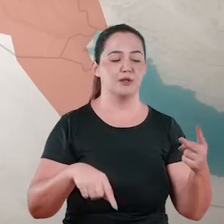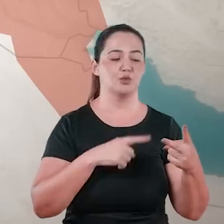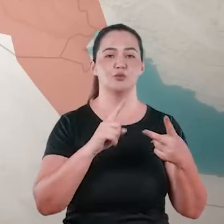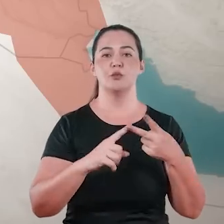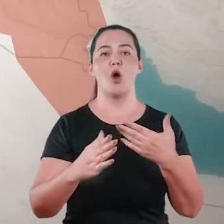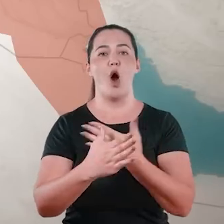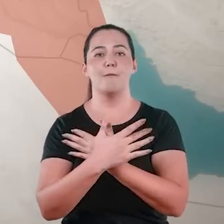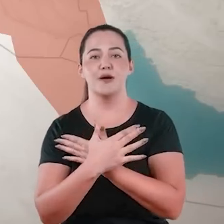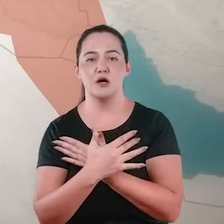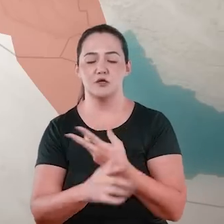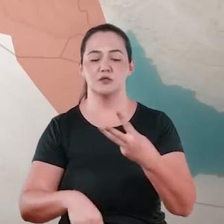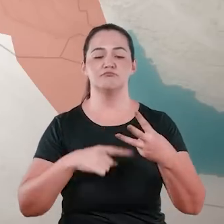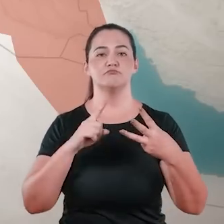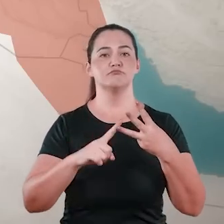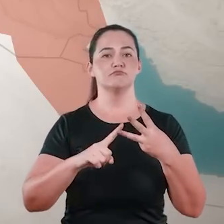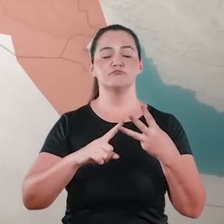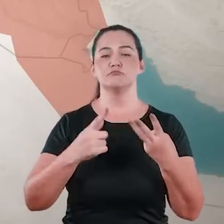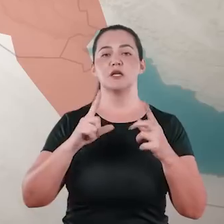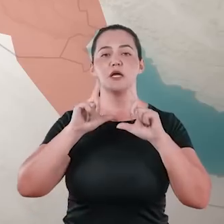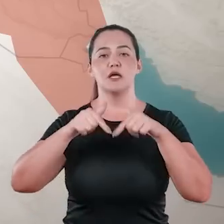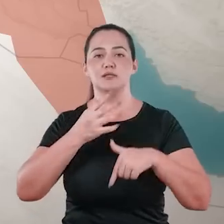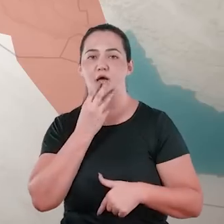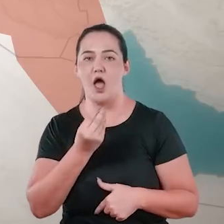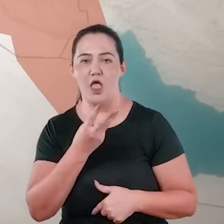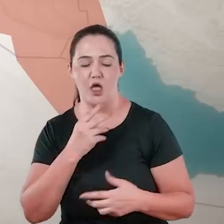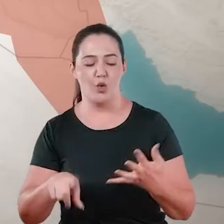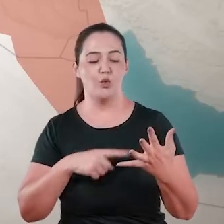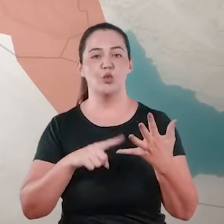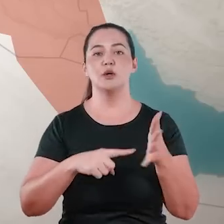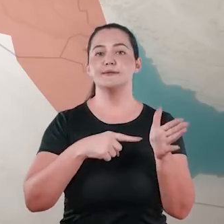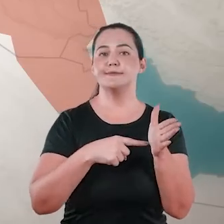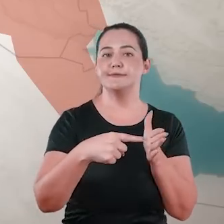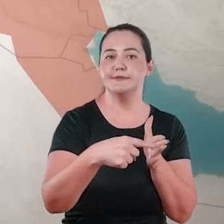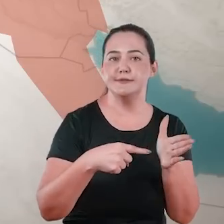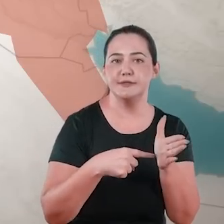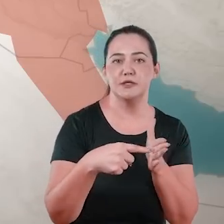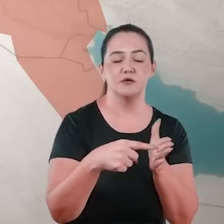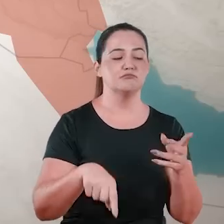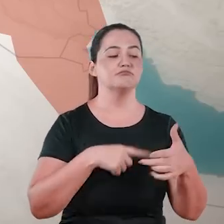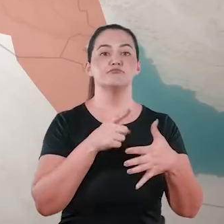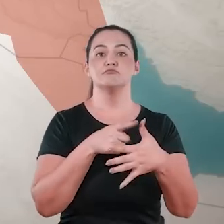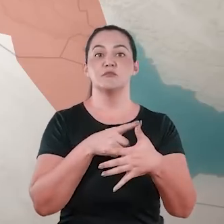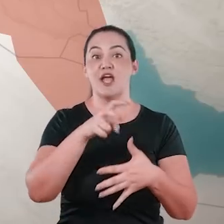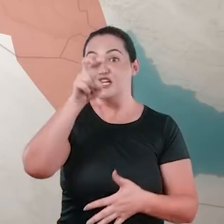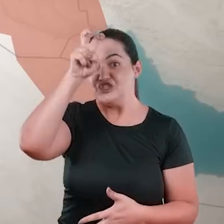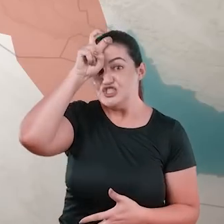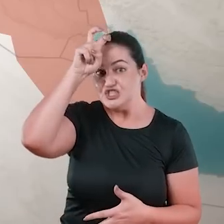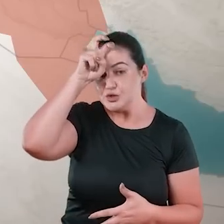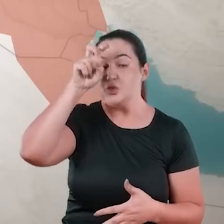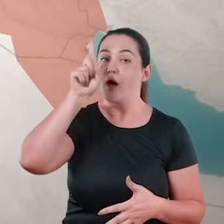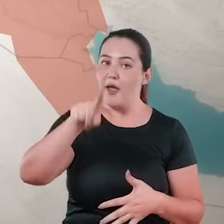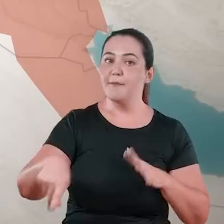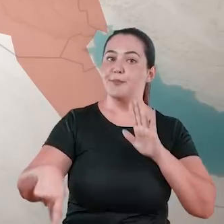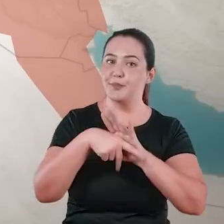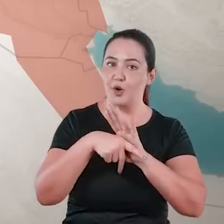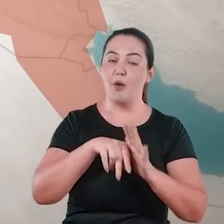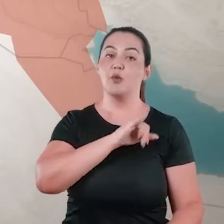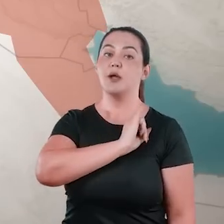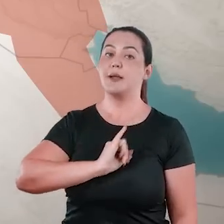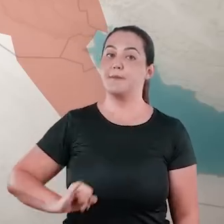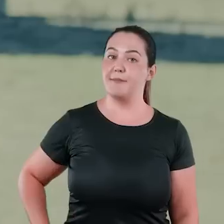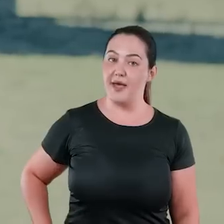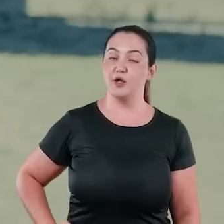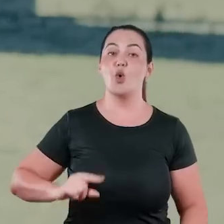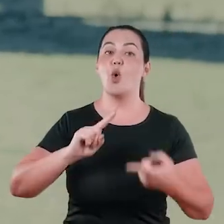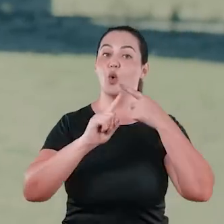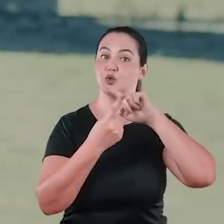Albânia, Israel, Síria e até o Egito fizeram parte do grande Império Otomano, o